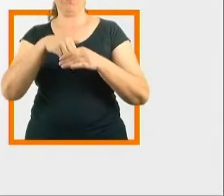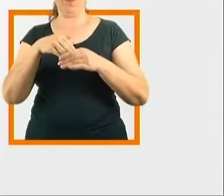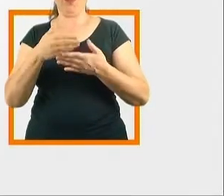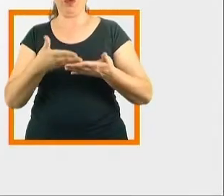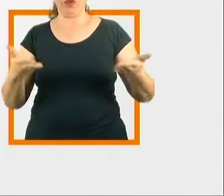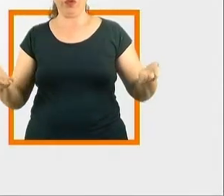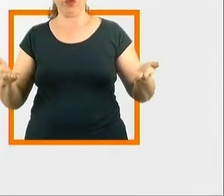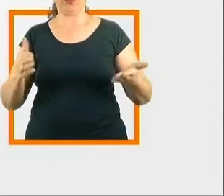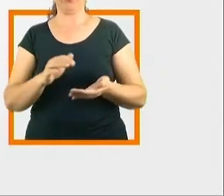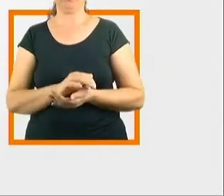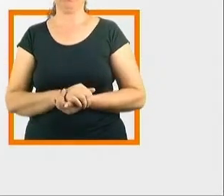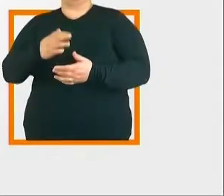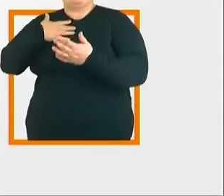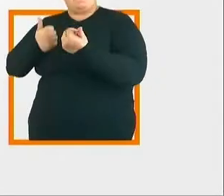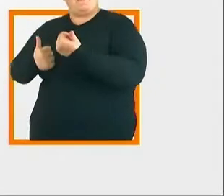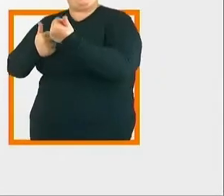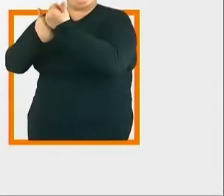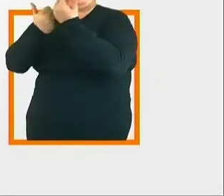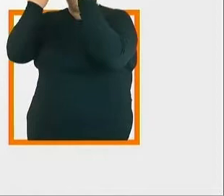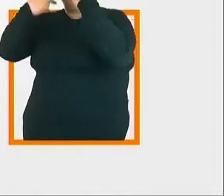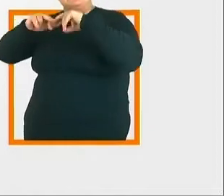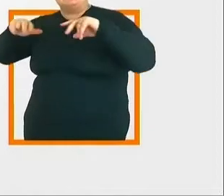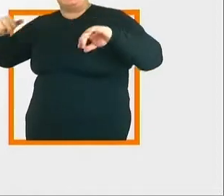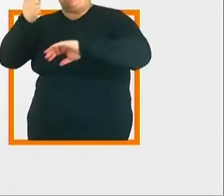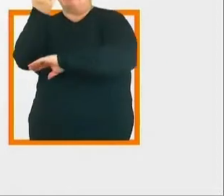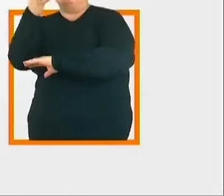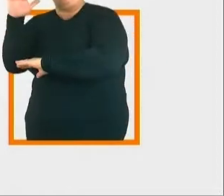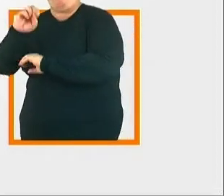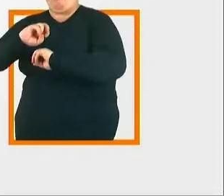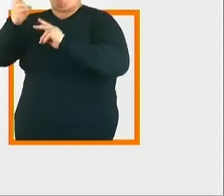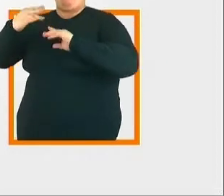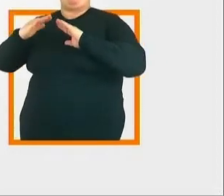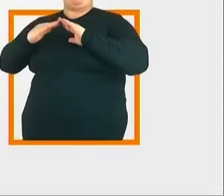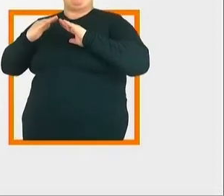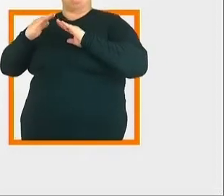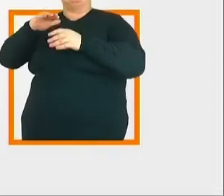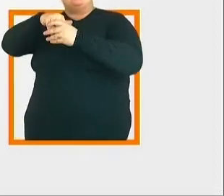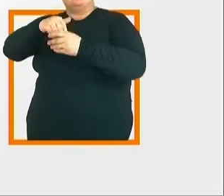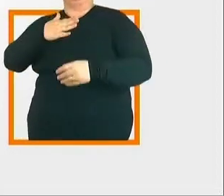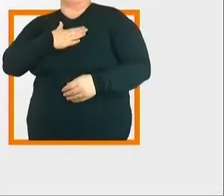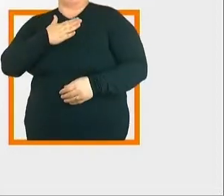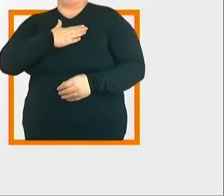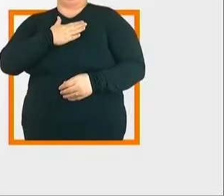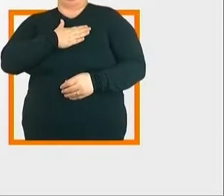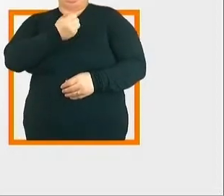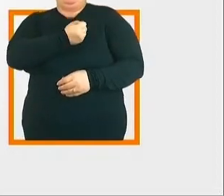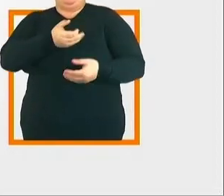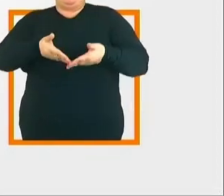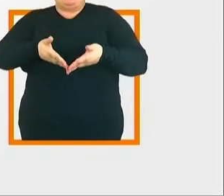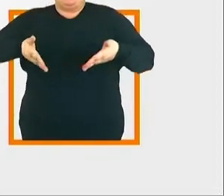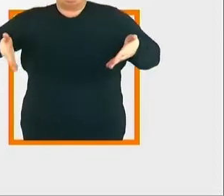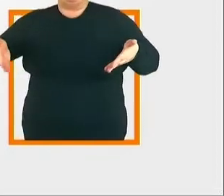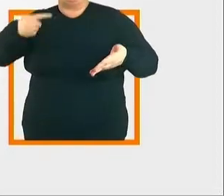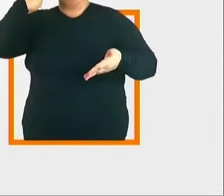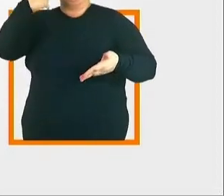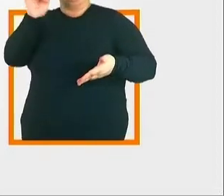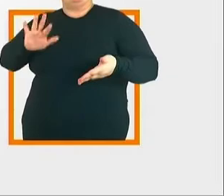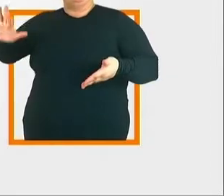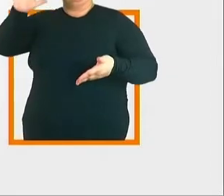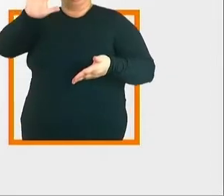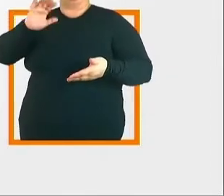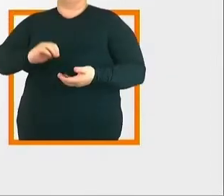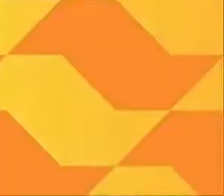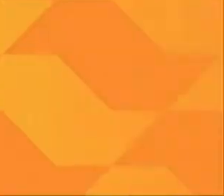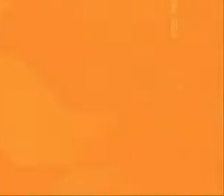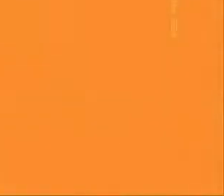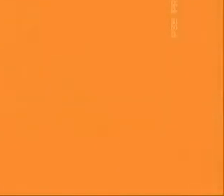Vote 4042. Em defesa e proteção dos animais silvestres e domésticos, vote Dani da Defesa Animal, 4030, para